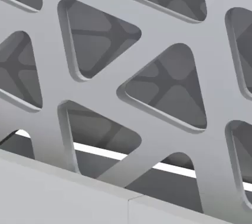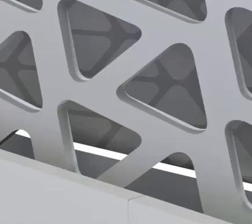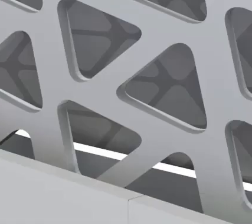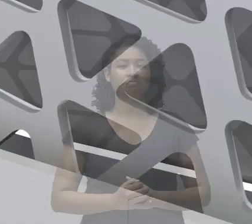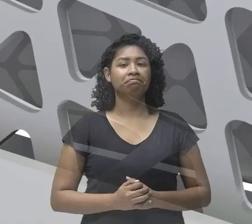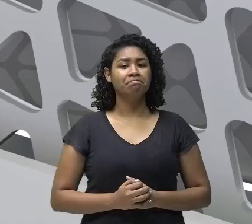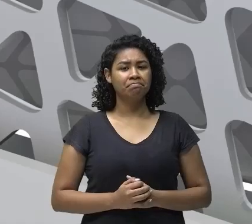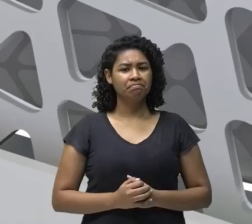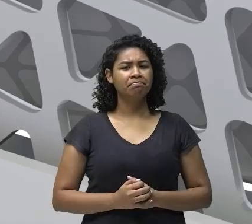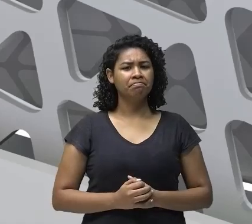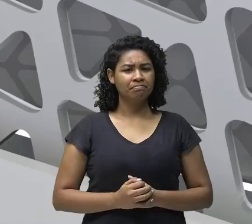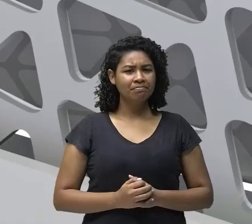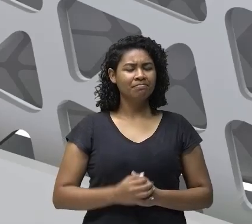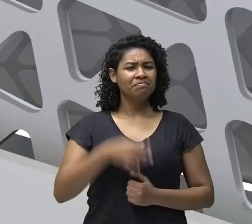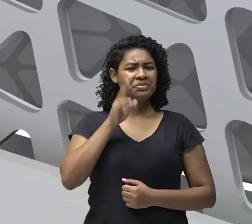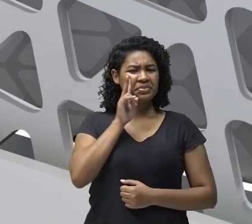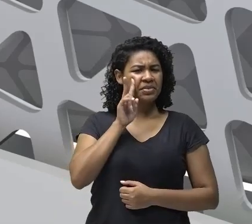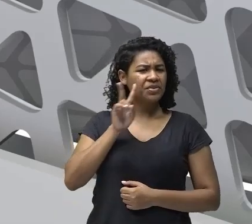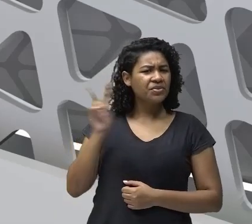Vocês